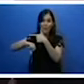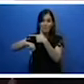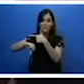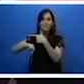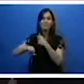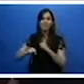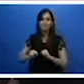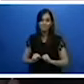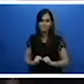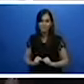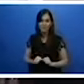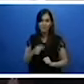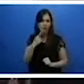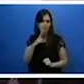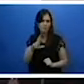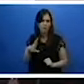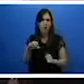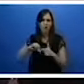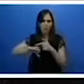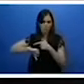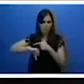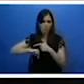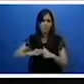também. Então,